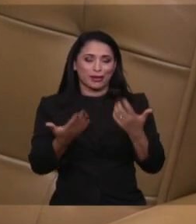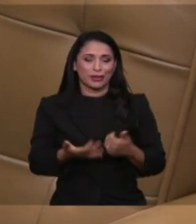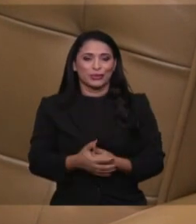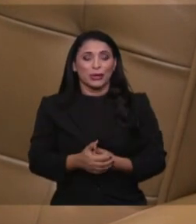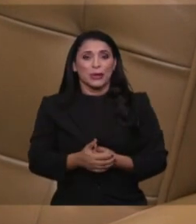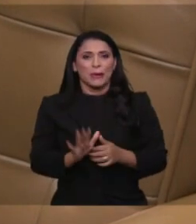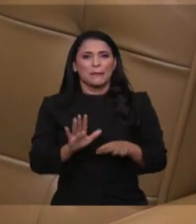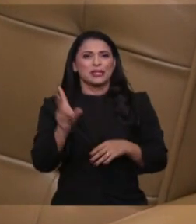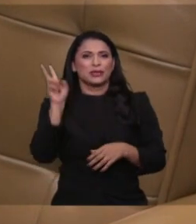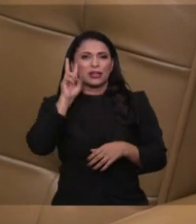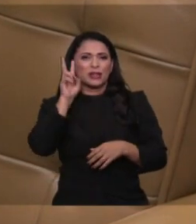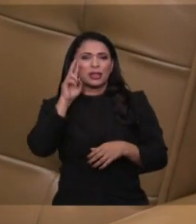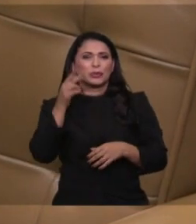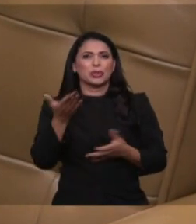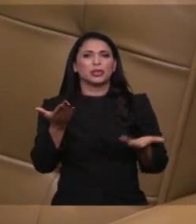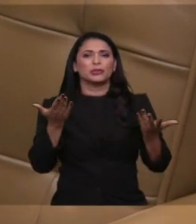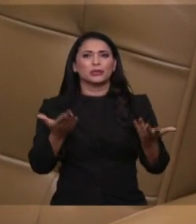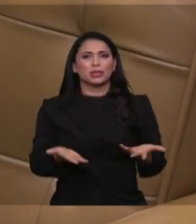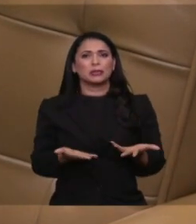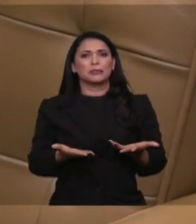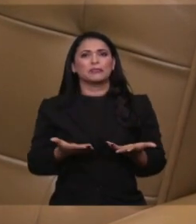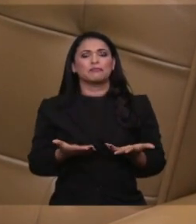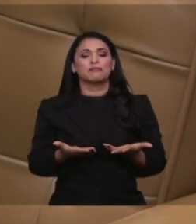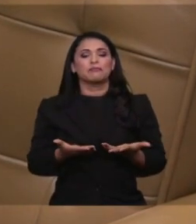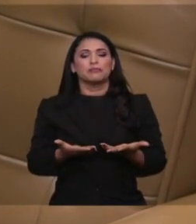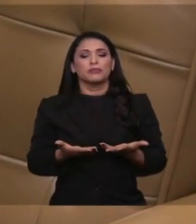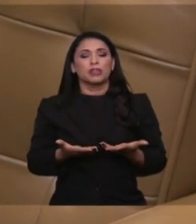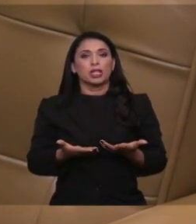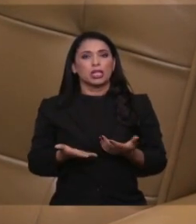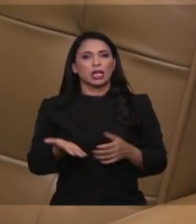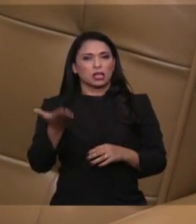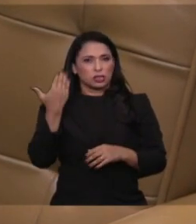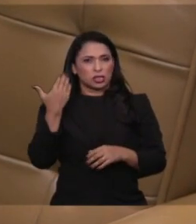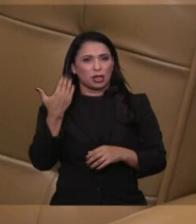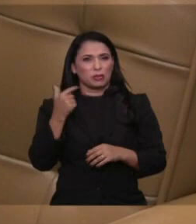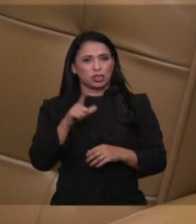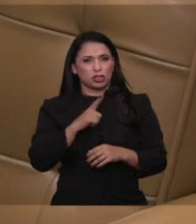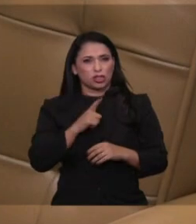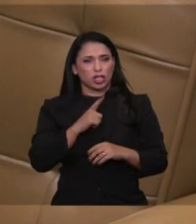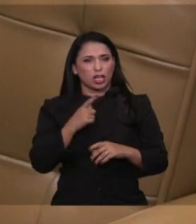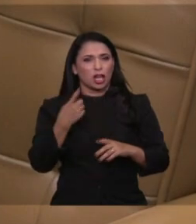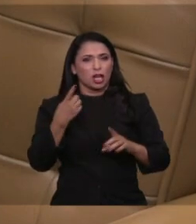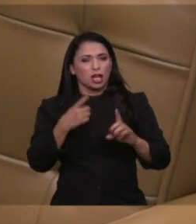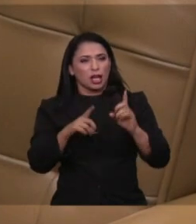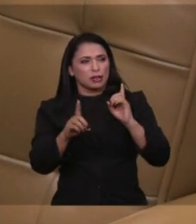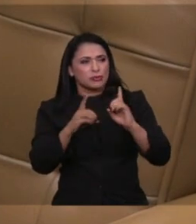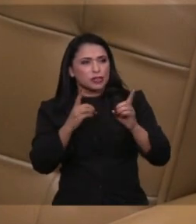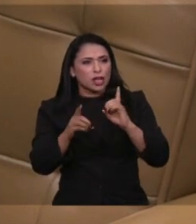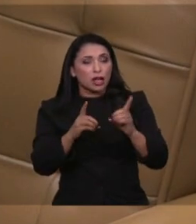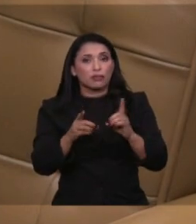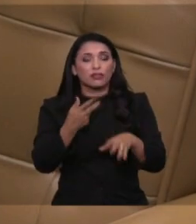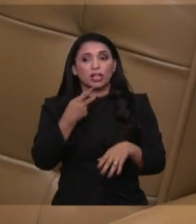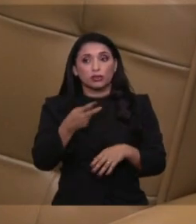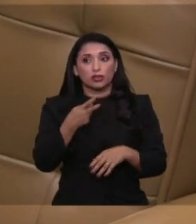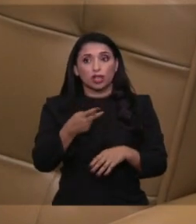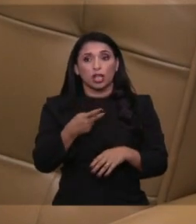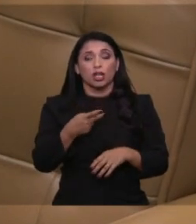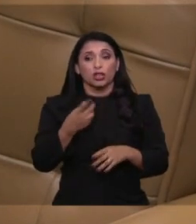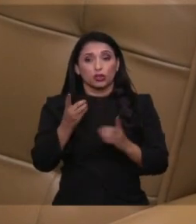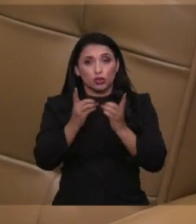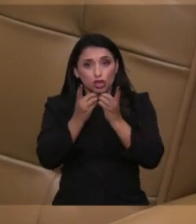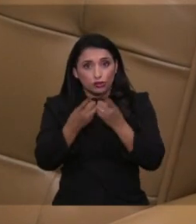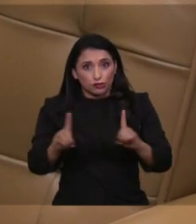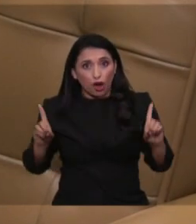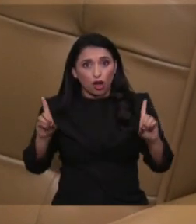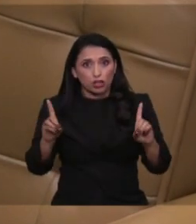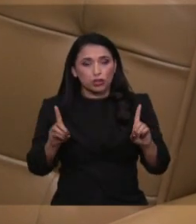eu estava lembrando aqui que toda vez que havia debates sobre tentativa de aprovar o divórcio, eu,